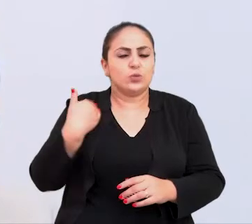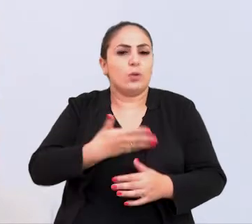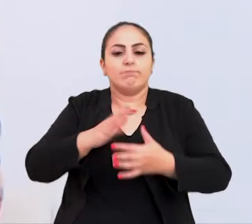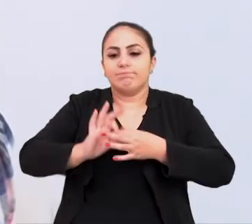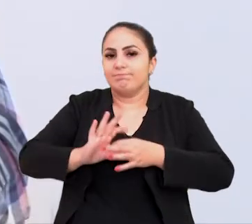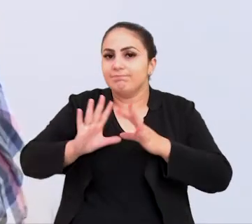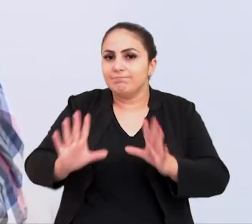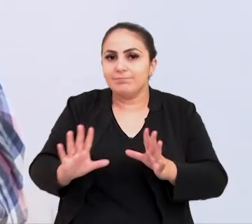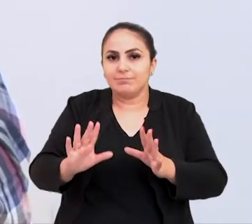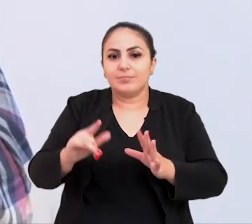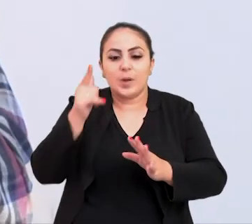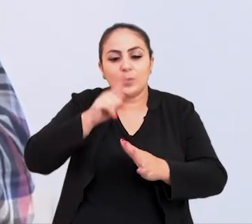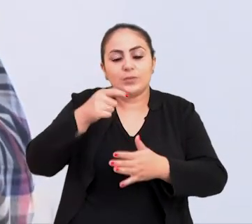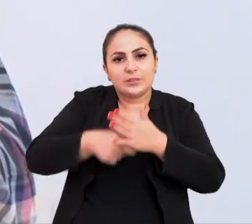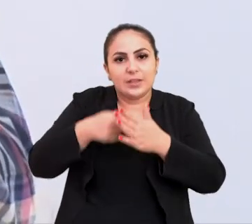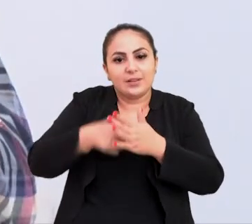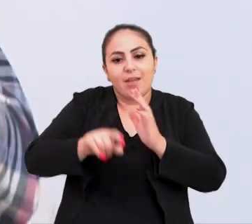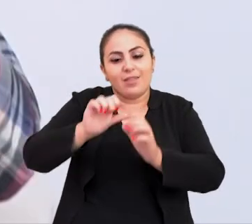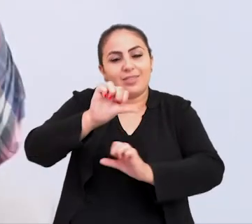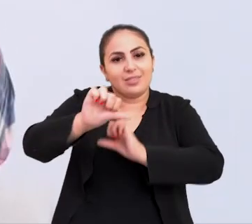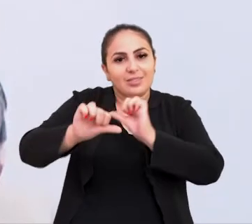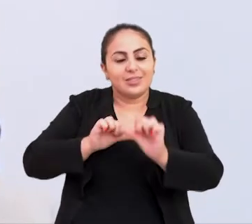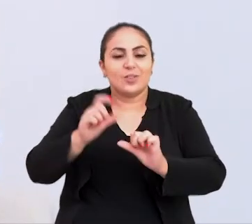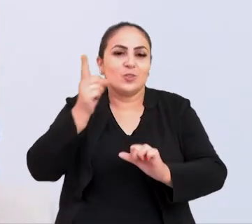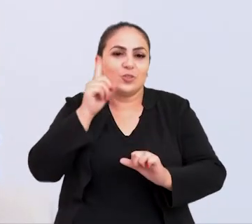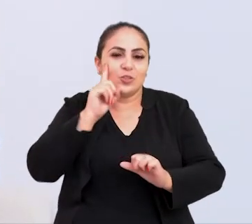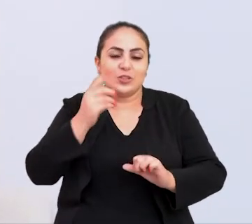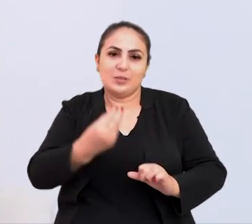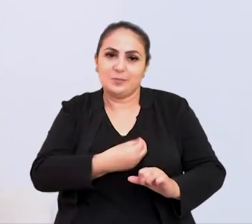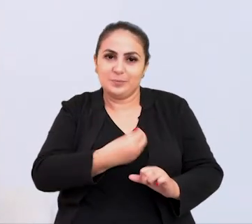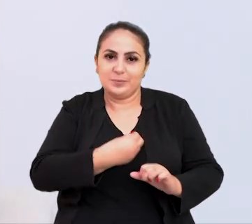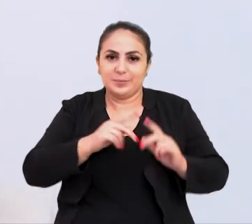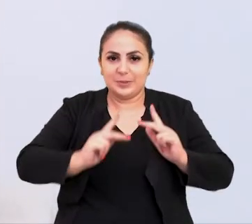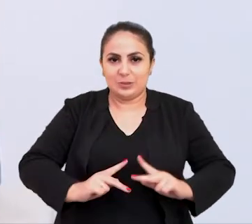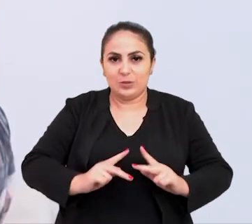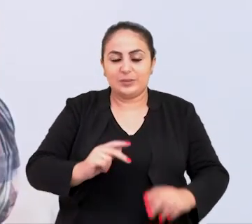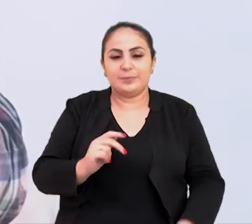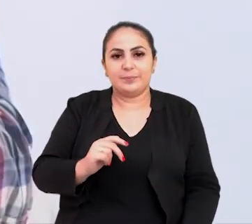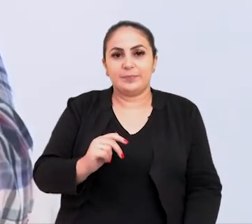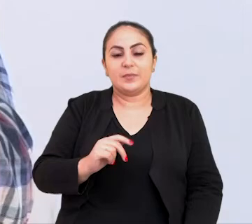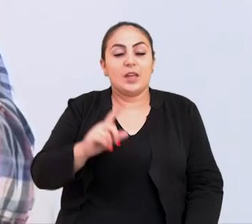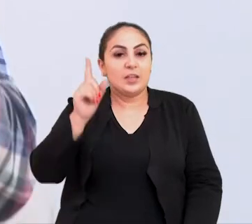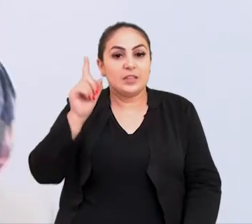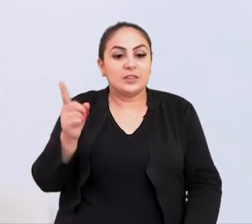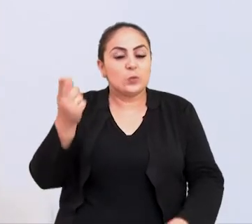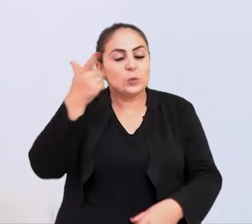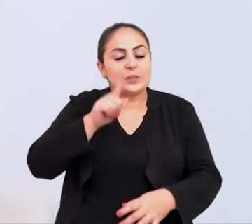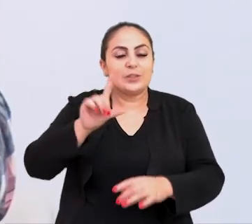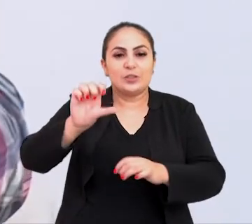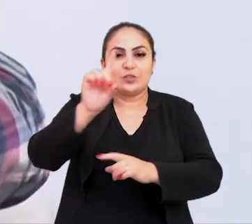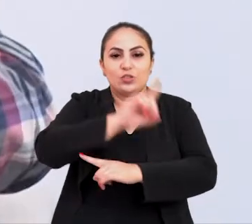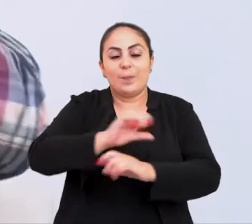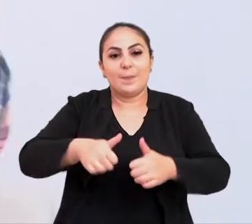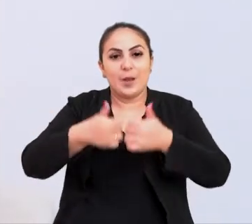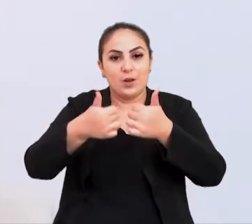está à disposição para tentar transformar o dia a dia das pessoas em dias